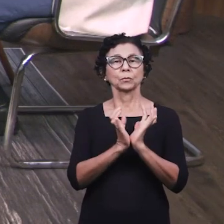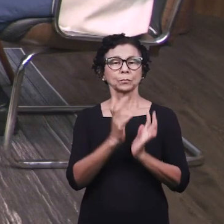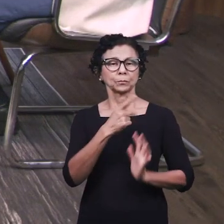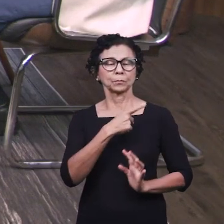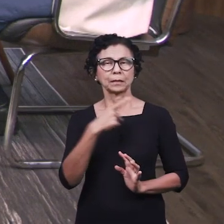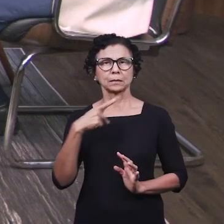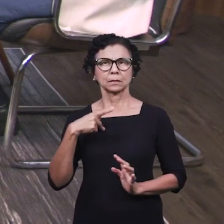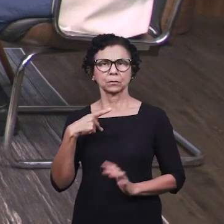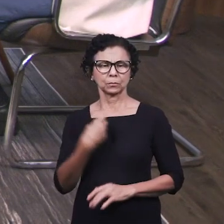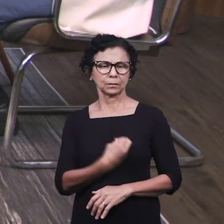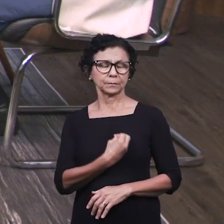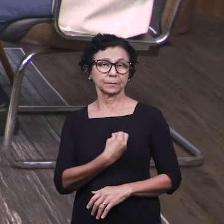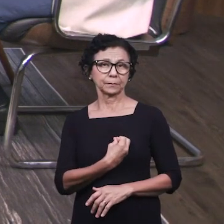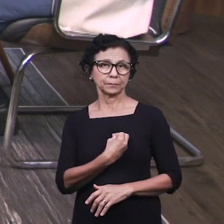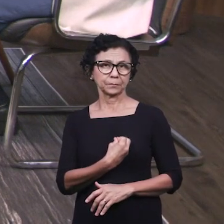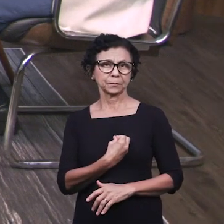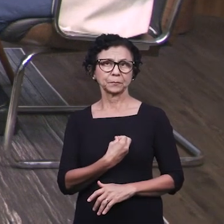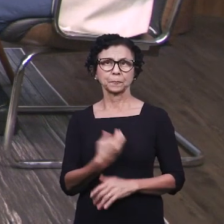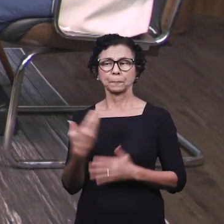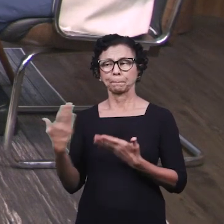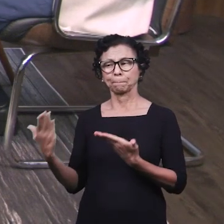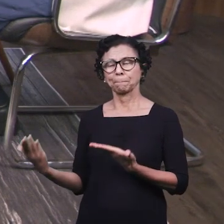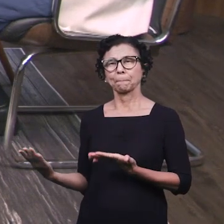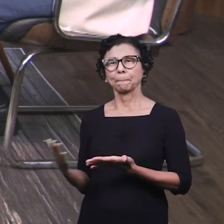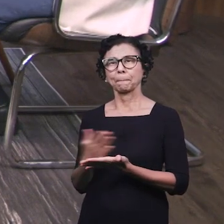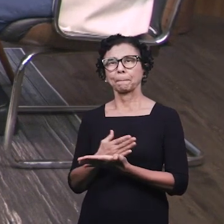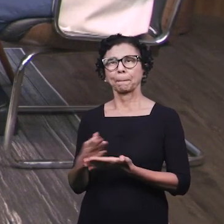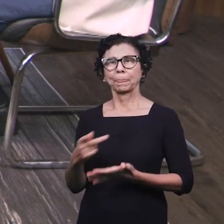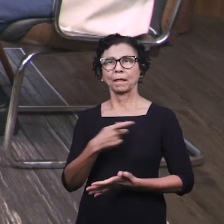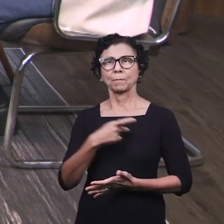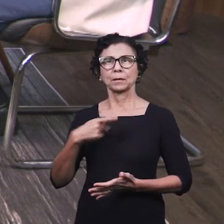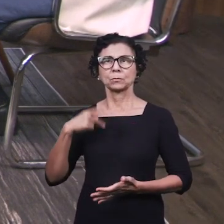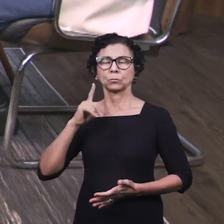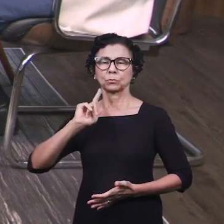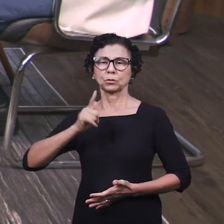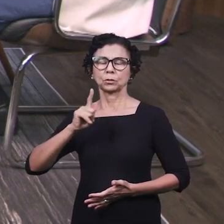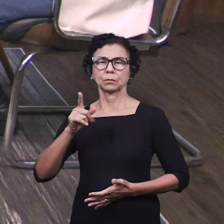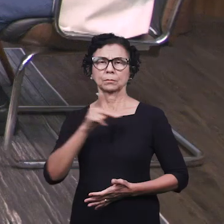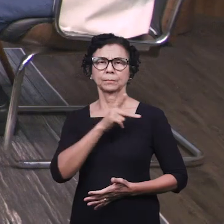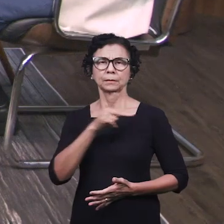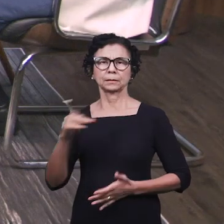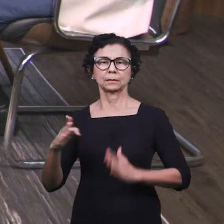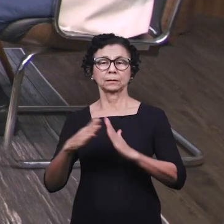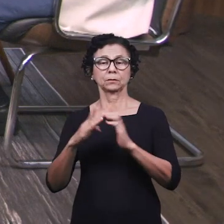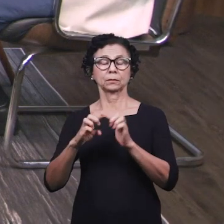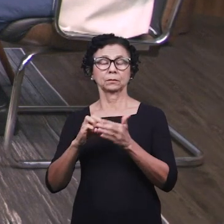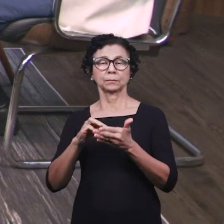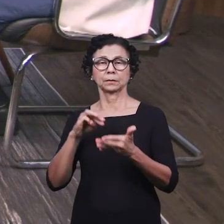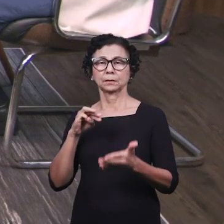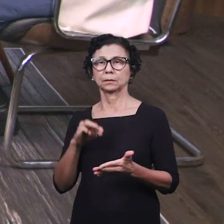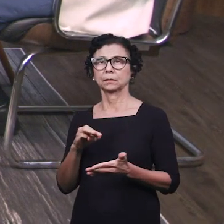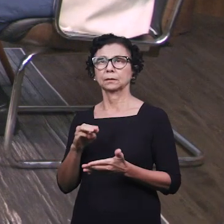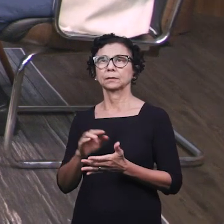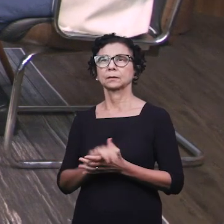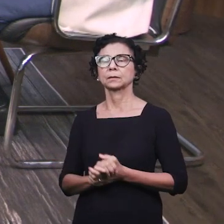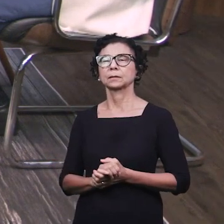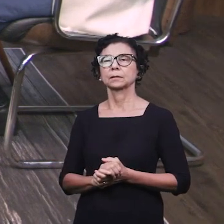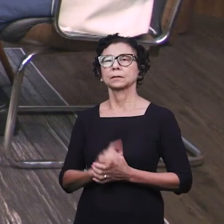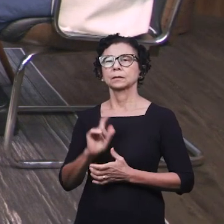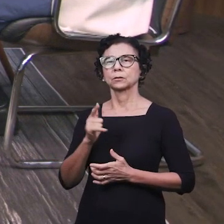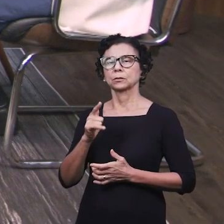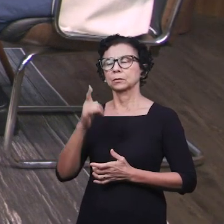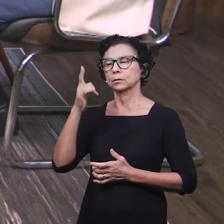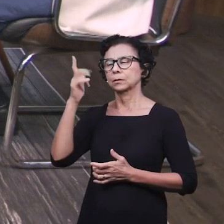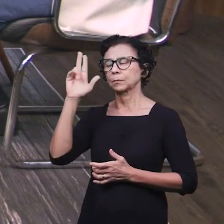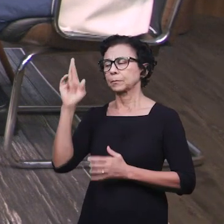estamos presentes aqui ao nosso estúdio. Eu vou começar pelo pastor Gedeuti Gueiros, que é o presidente da Igreja Cristã Maranata. Pastor Gedeuti, paz do Senhor.